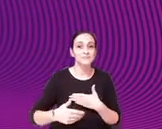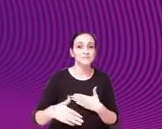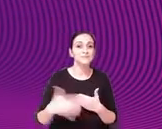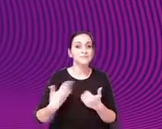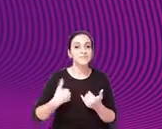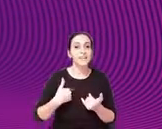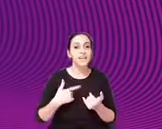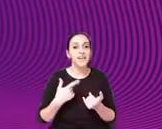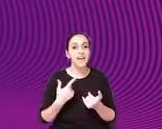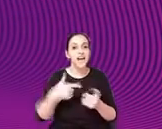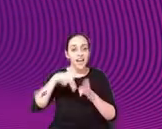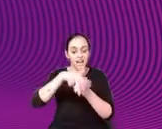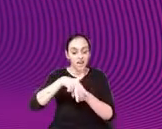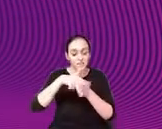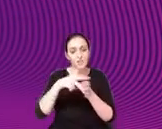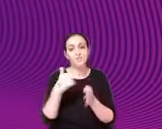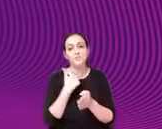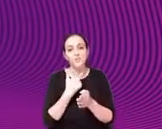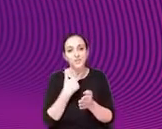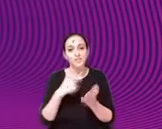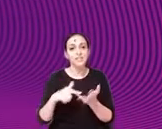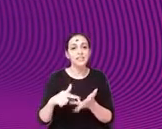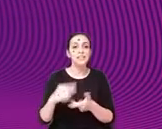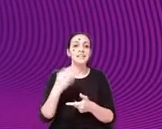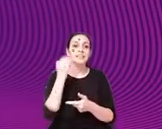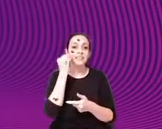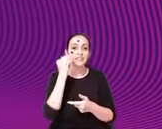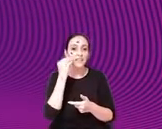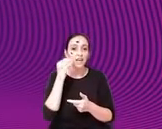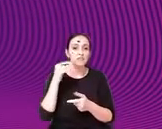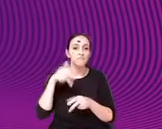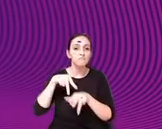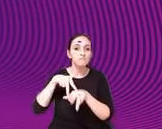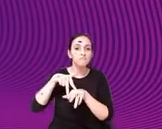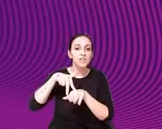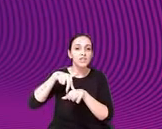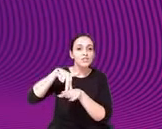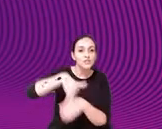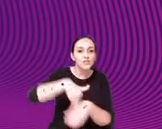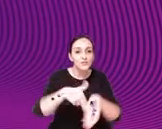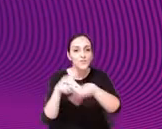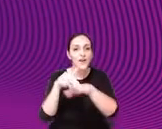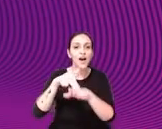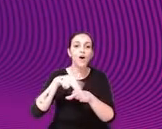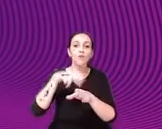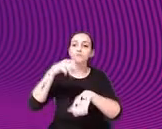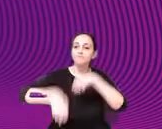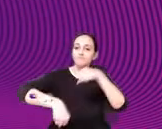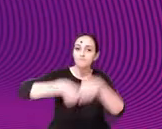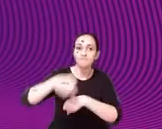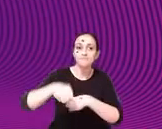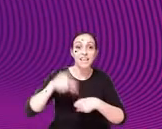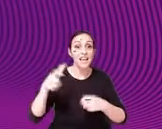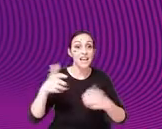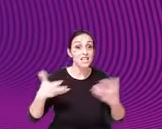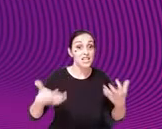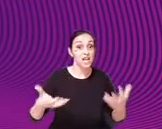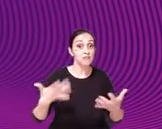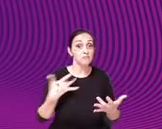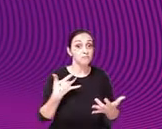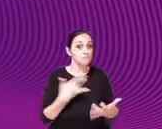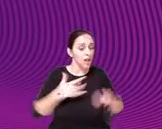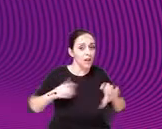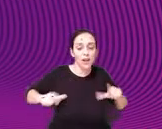a cavalo, de tentar surfar, de fazer ciclismo, ou seja, a pessoa absolutamente, extremamente